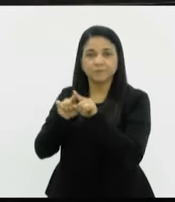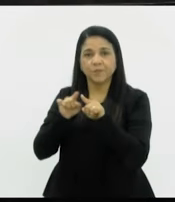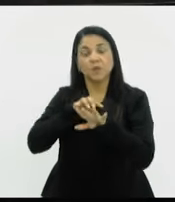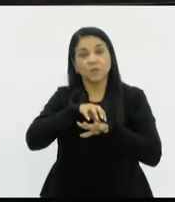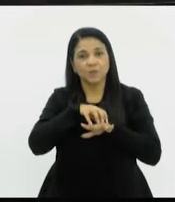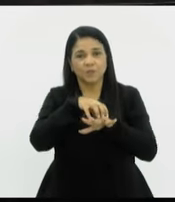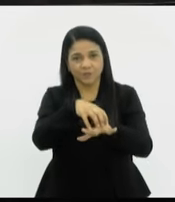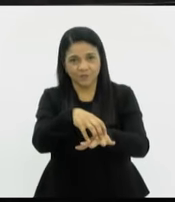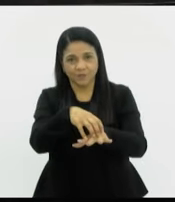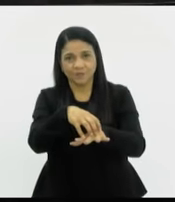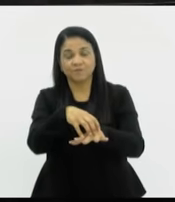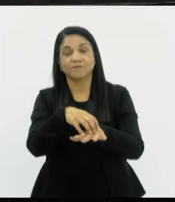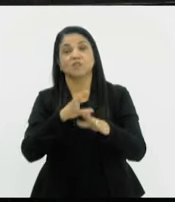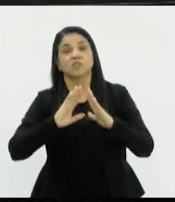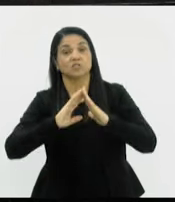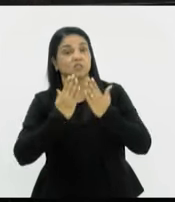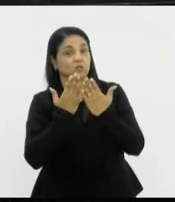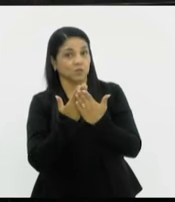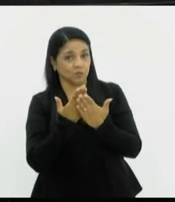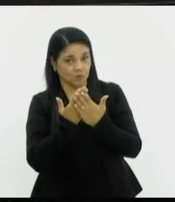transporte escolar,